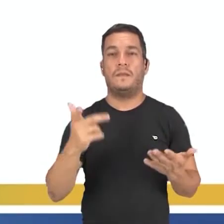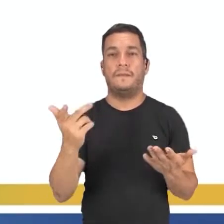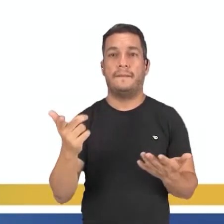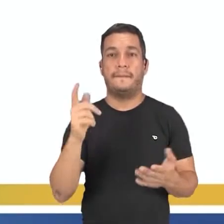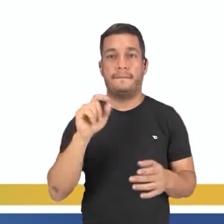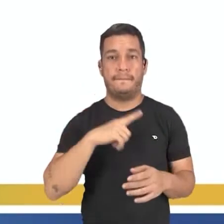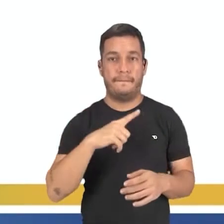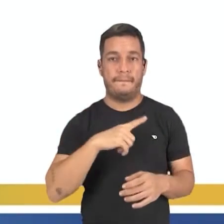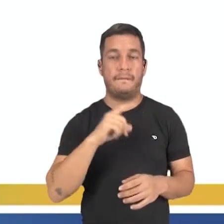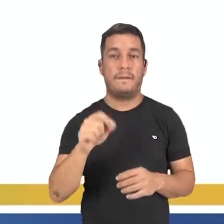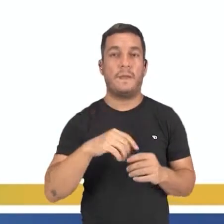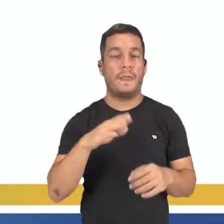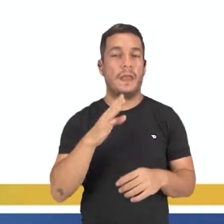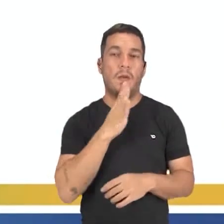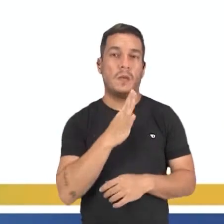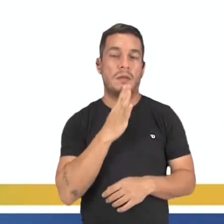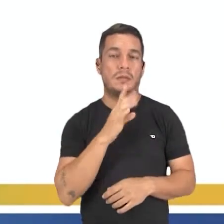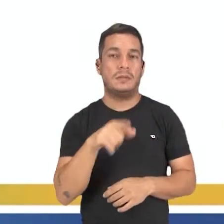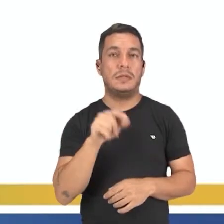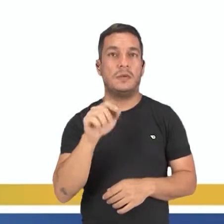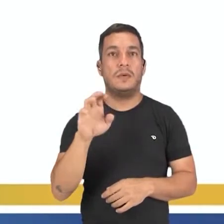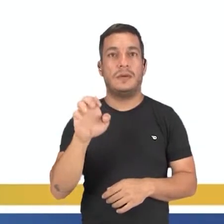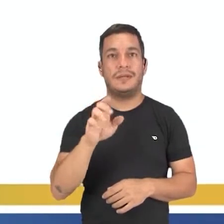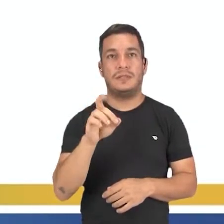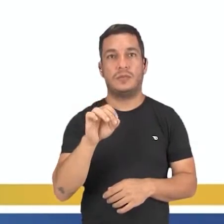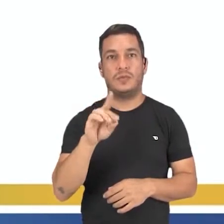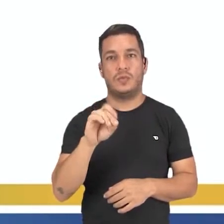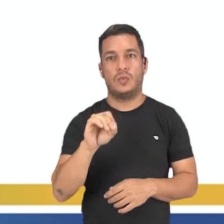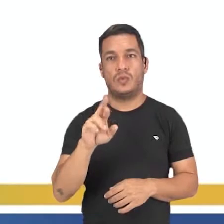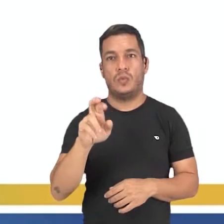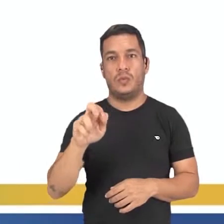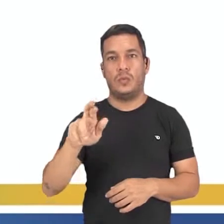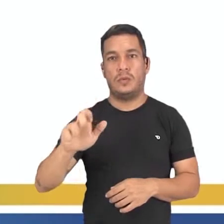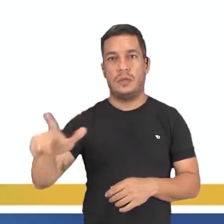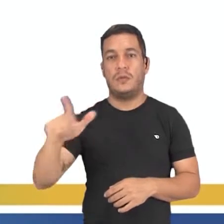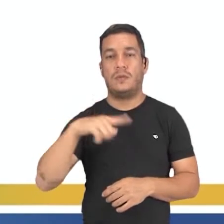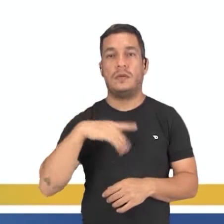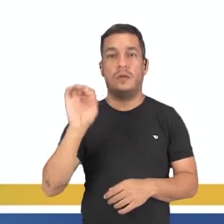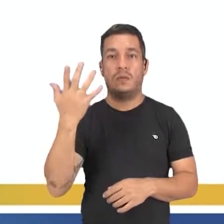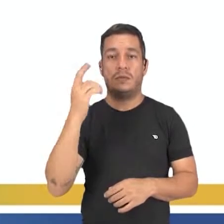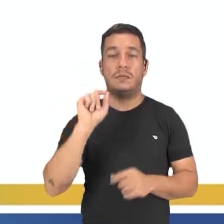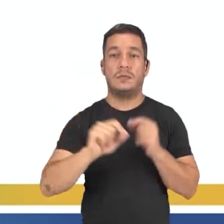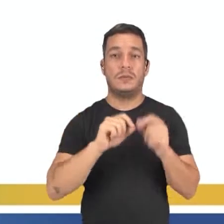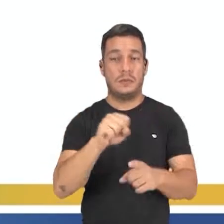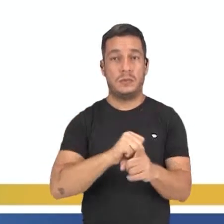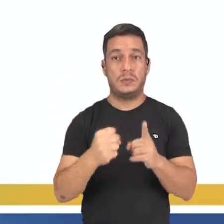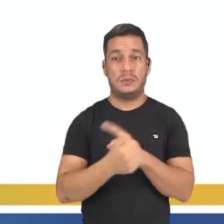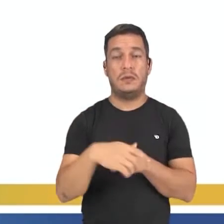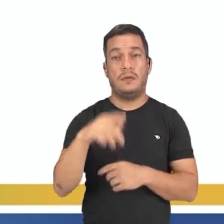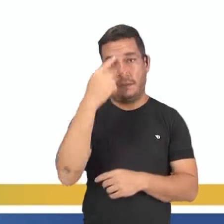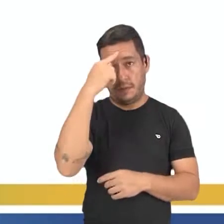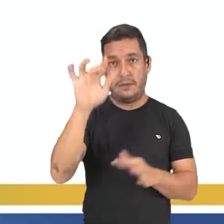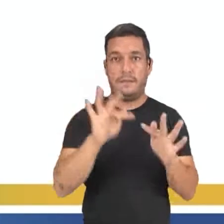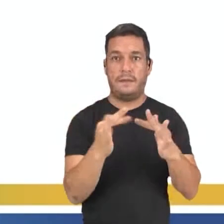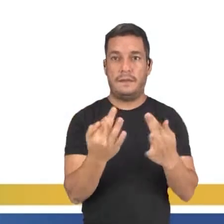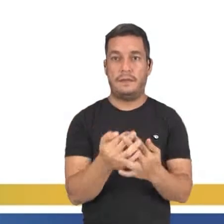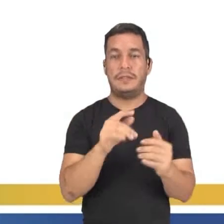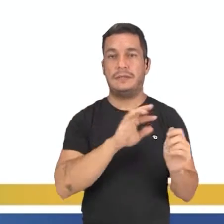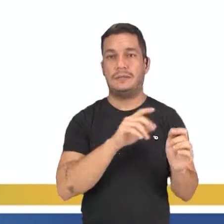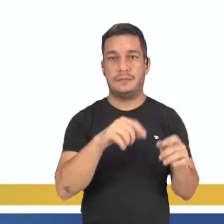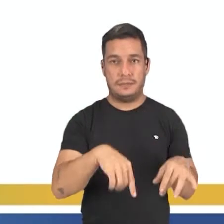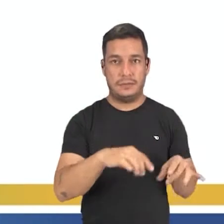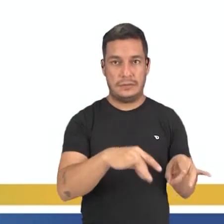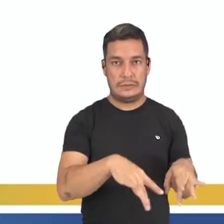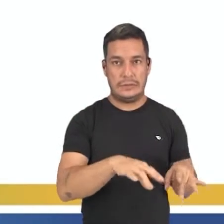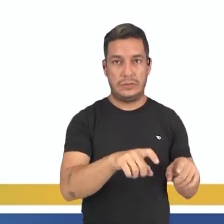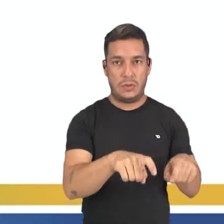formas. Eu tenho a mais conhecida, que é o êxodo rural, é o acontecimento social idealizado por famílias que saem da